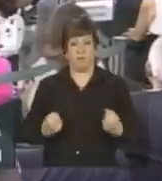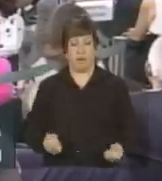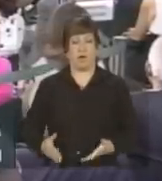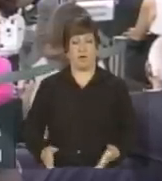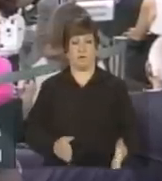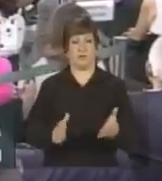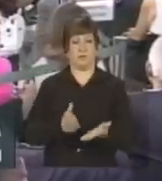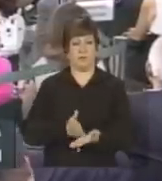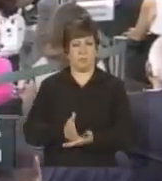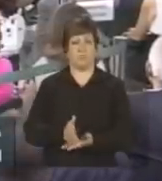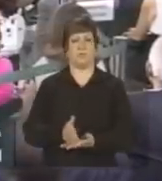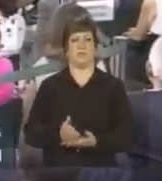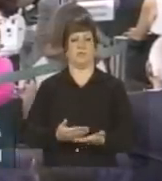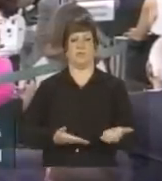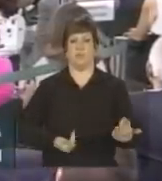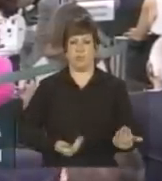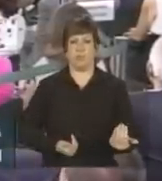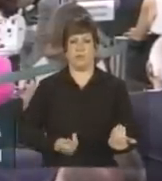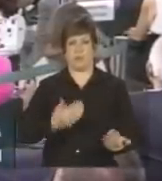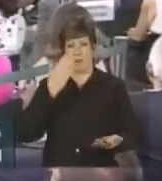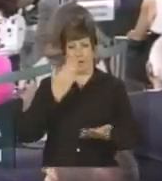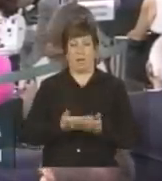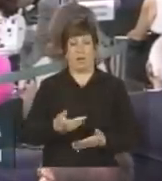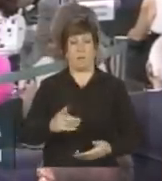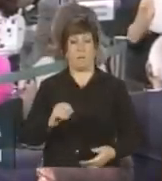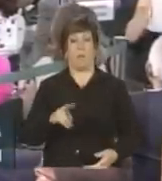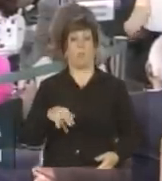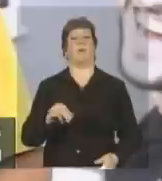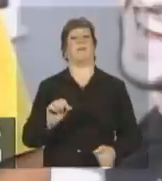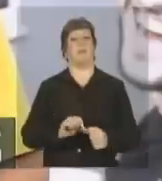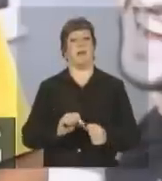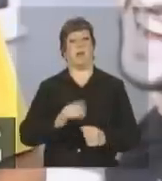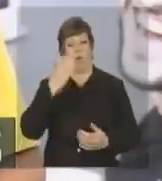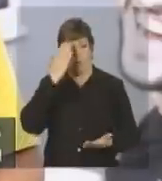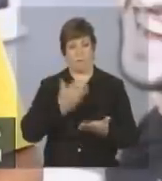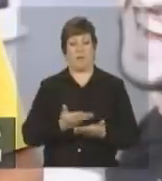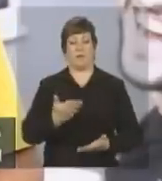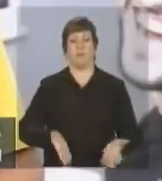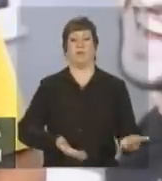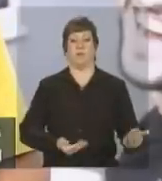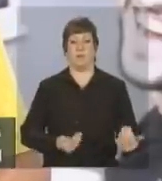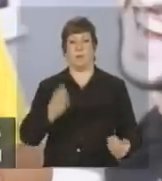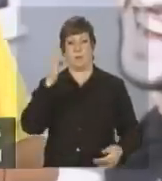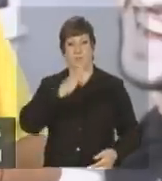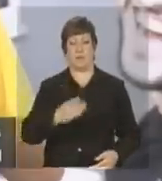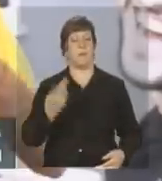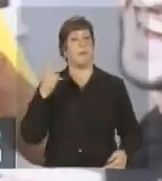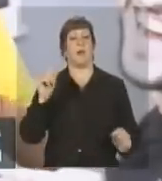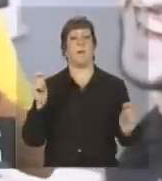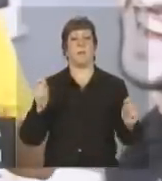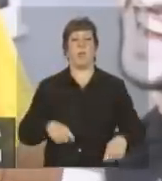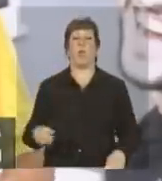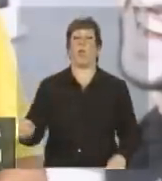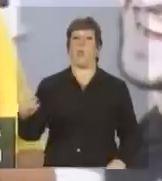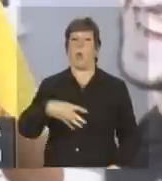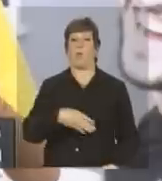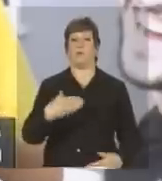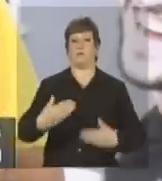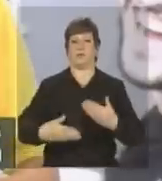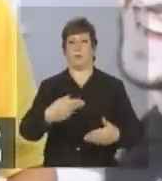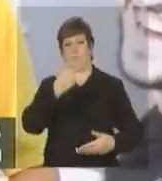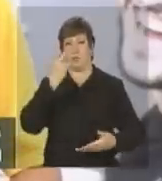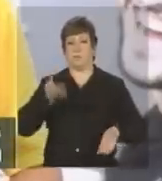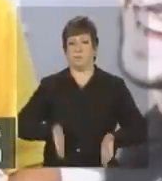de apostar na juventude, que é o que o ProUni faz, de apostar na juventude brasileira para que novas e novas gerações tenham